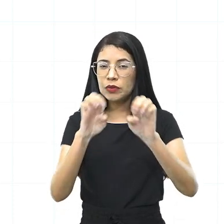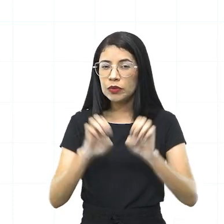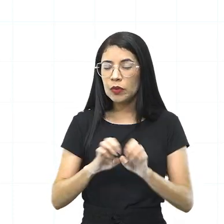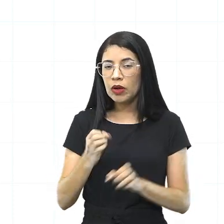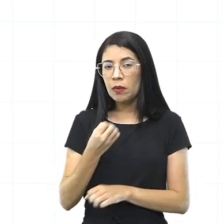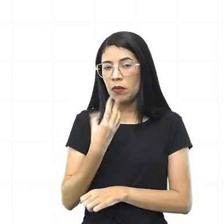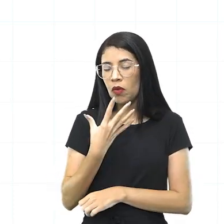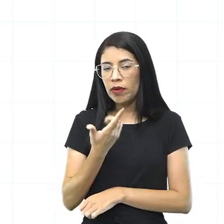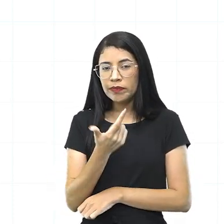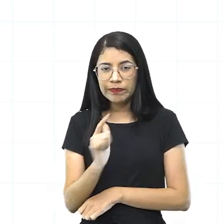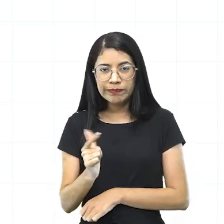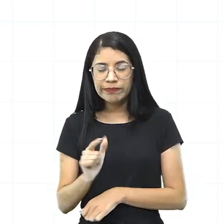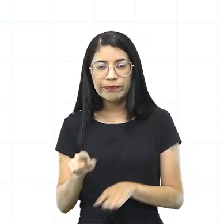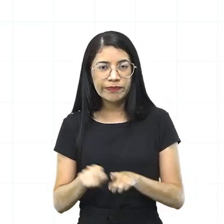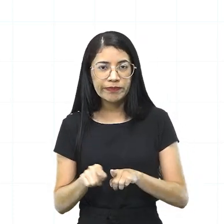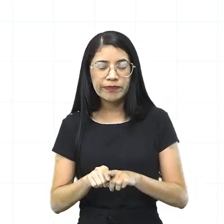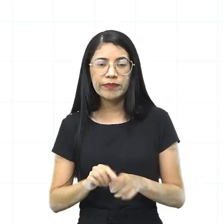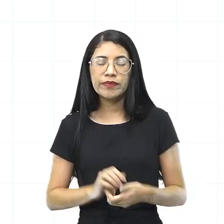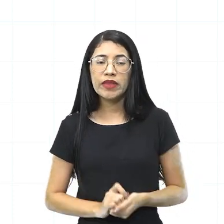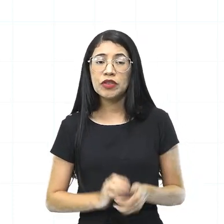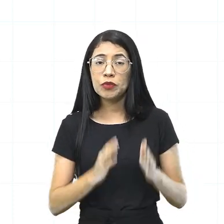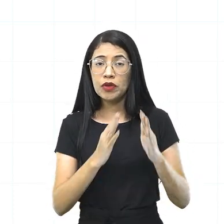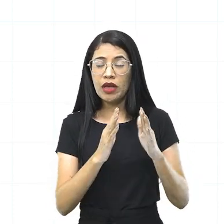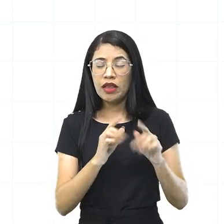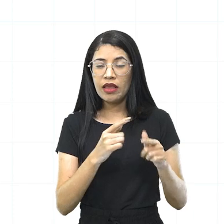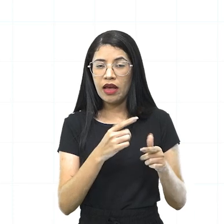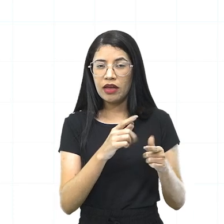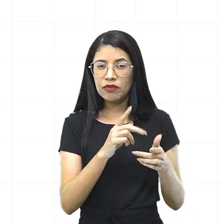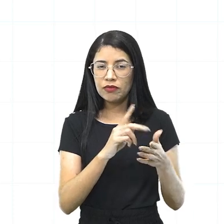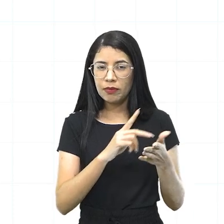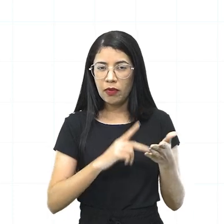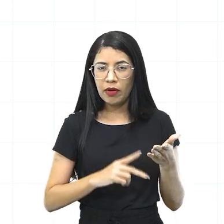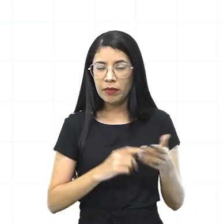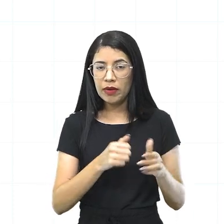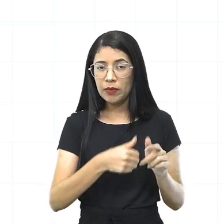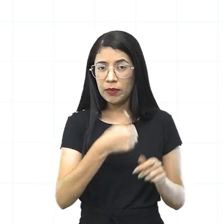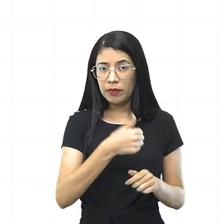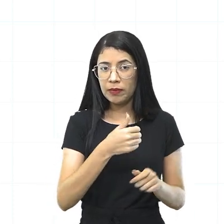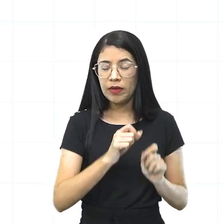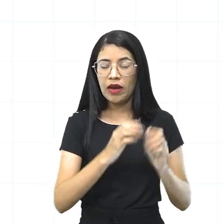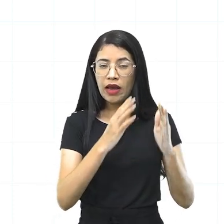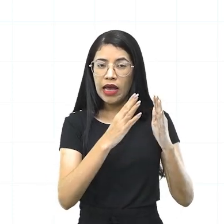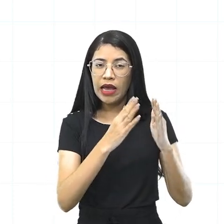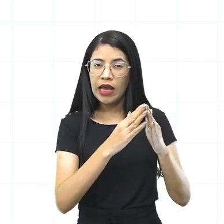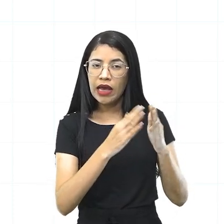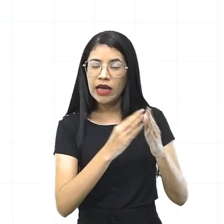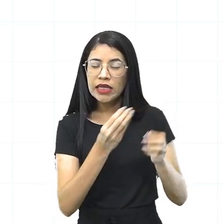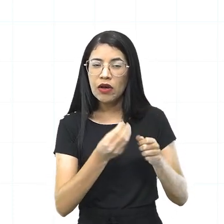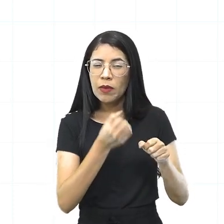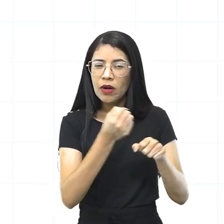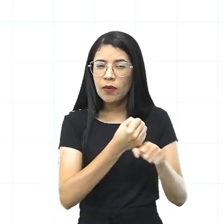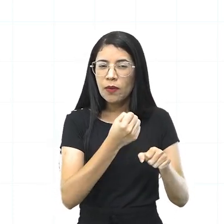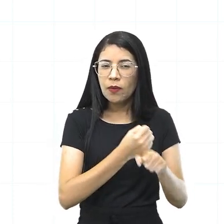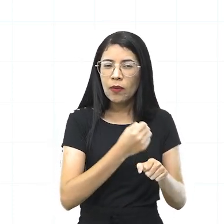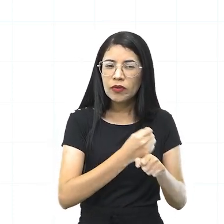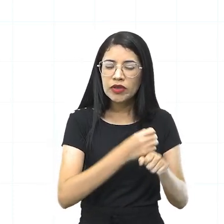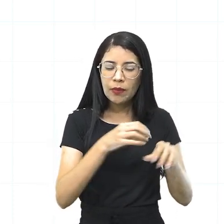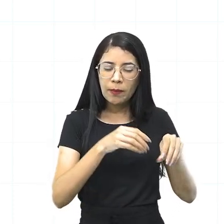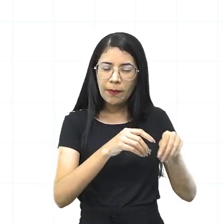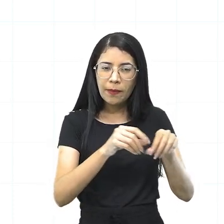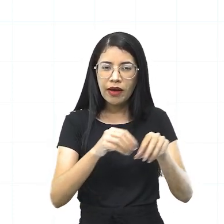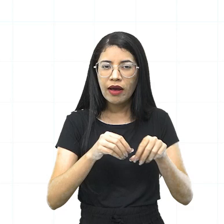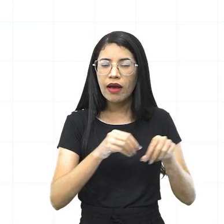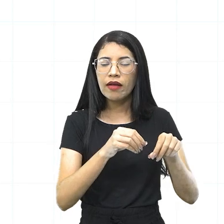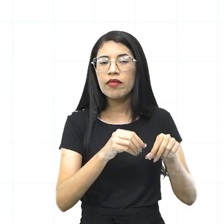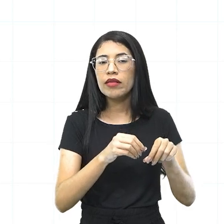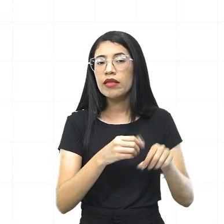Se a casa dele lá, no nosso primeiro poema, traz, né, a casa feita de barro, então você já sabe que